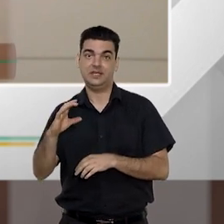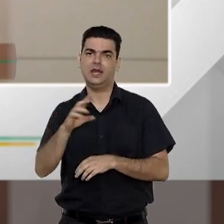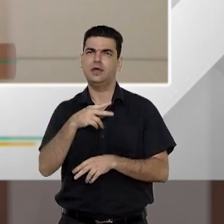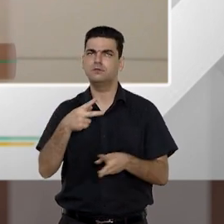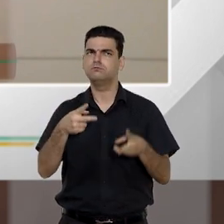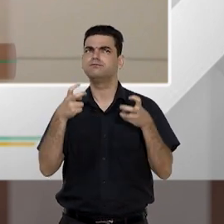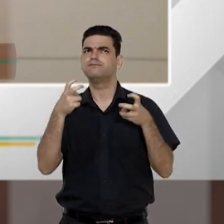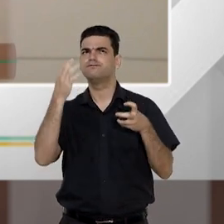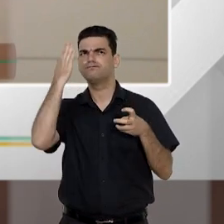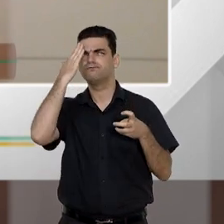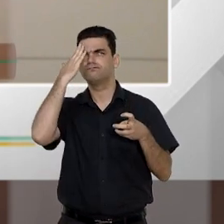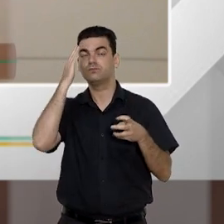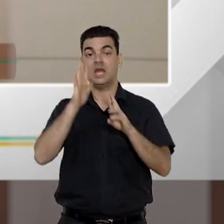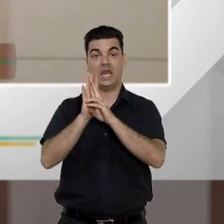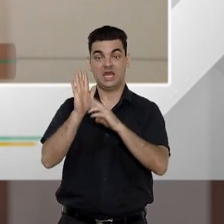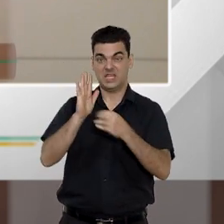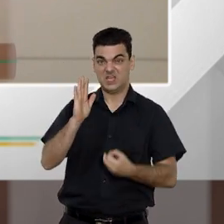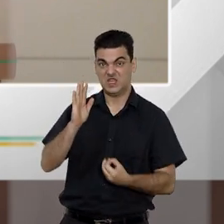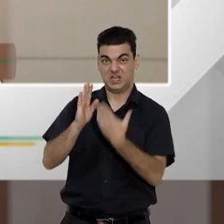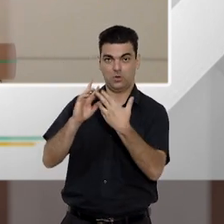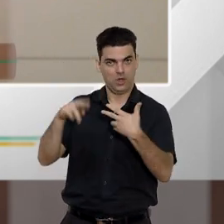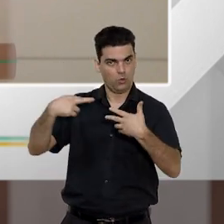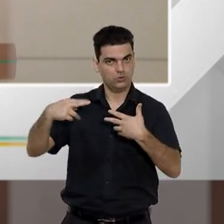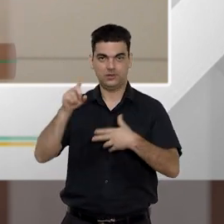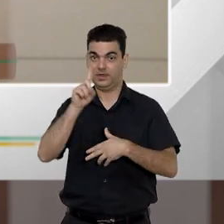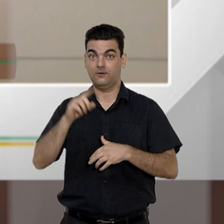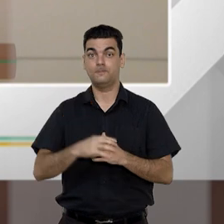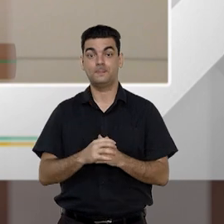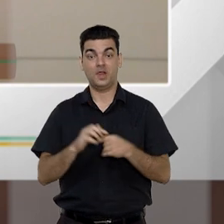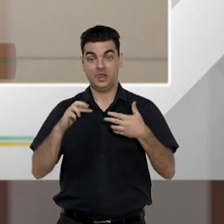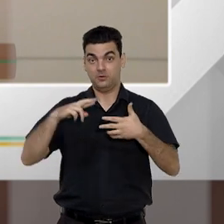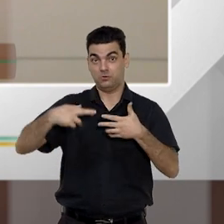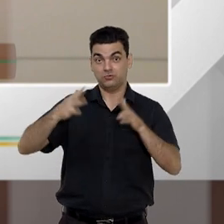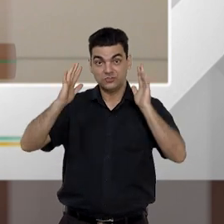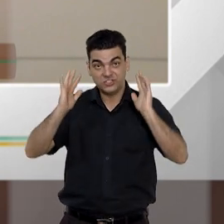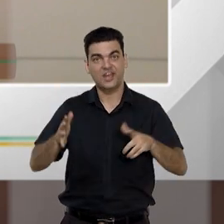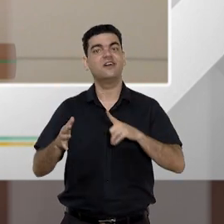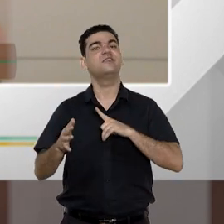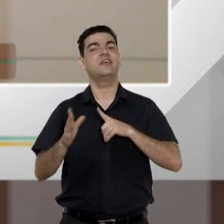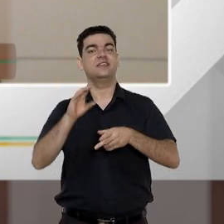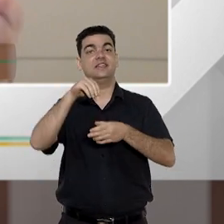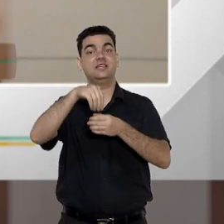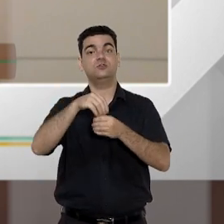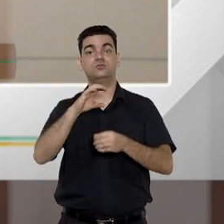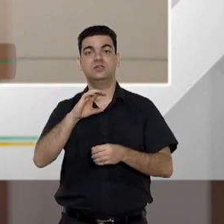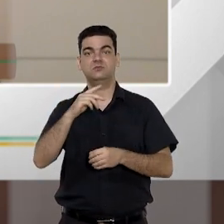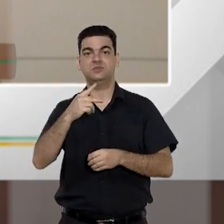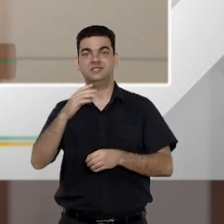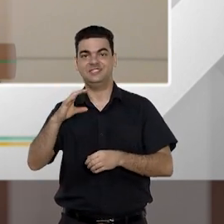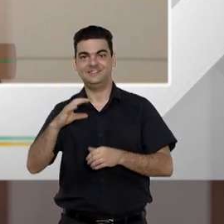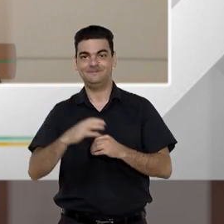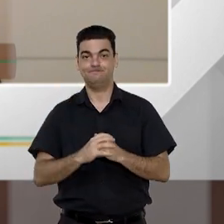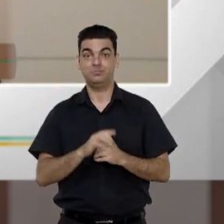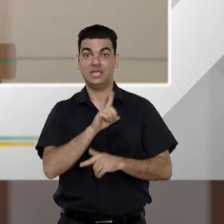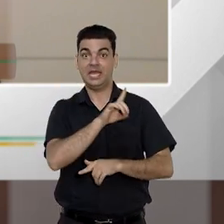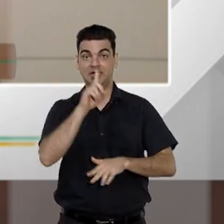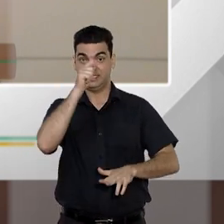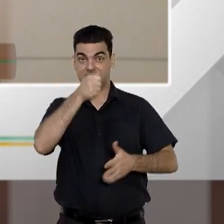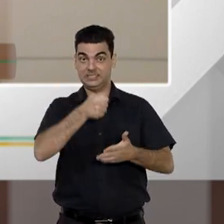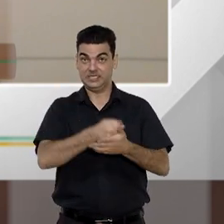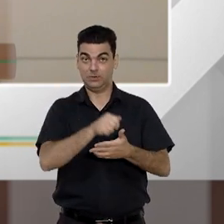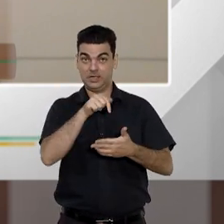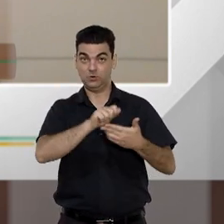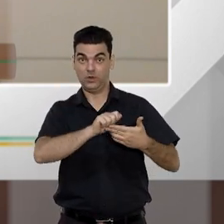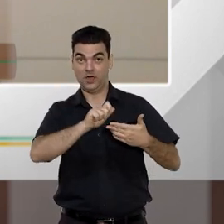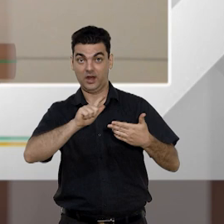Civil. Então, poderia se entender que não é que o regimento esteja criando o recurso. Na verdade, o recurso existe no CPC. E